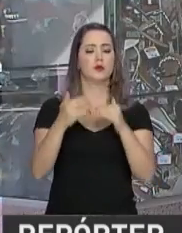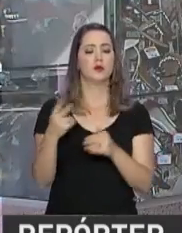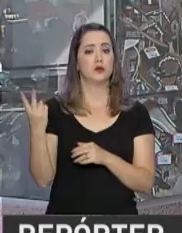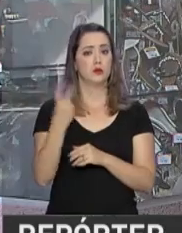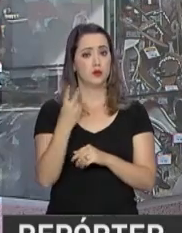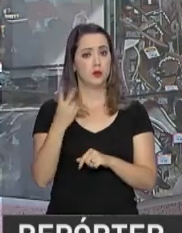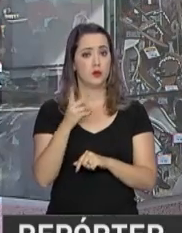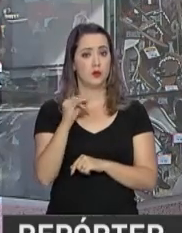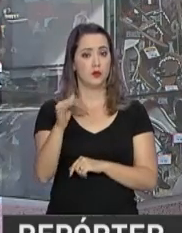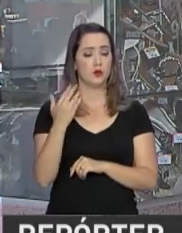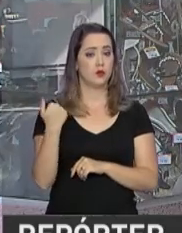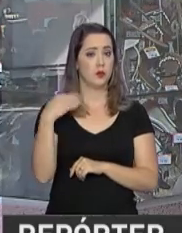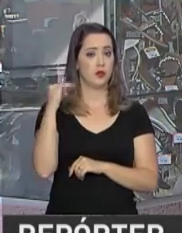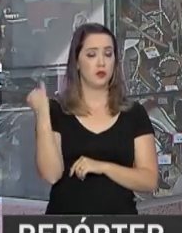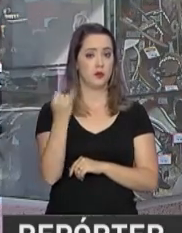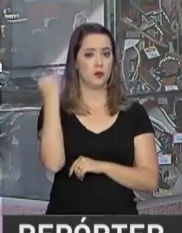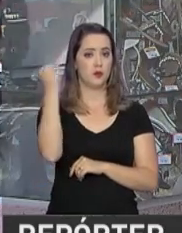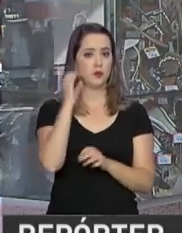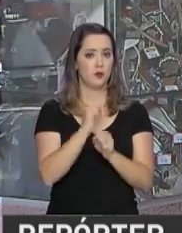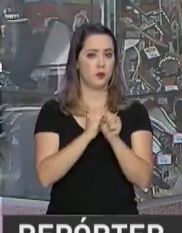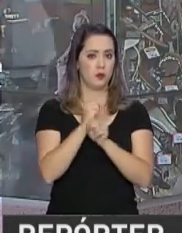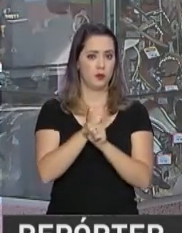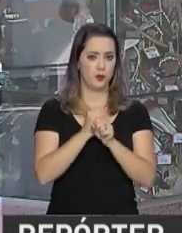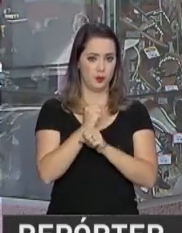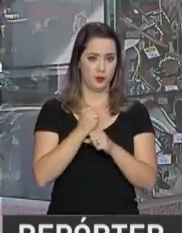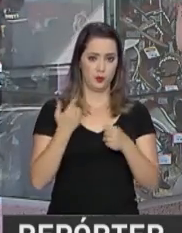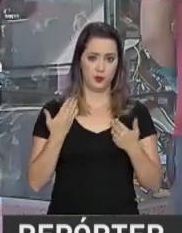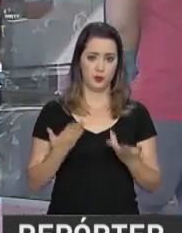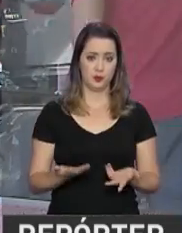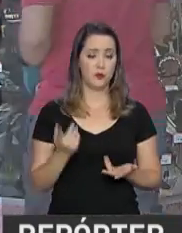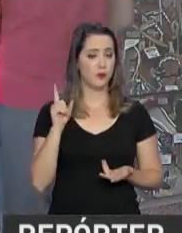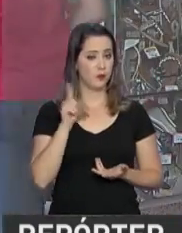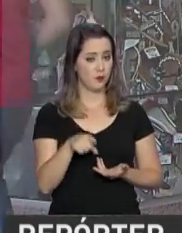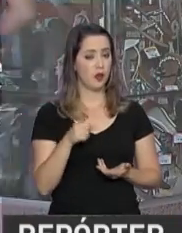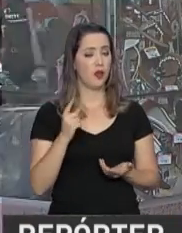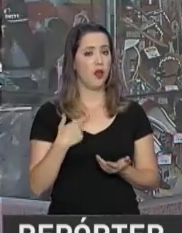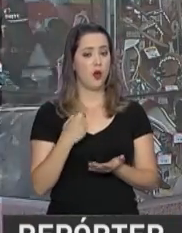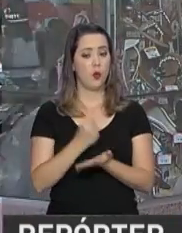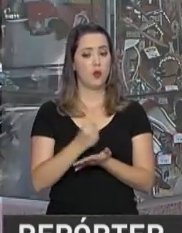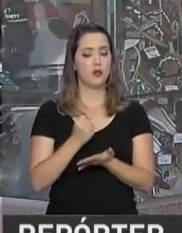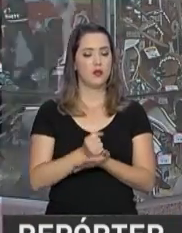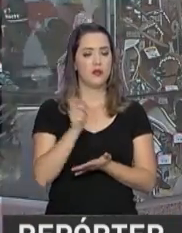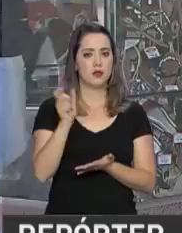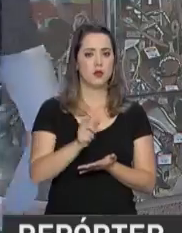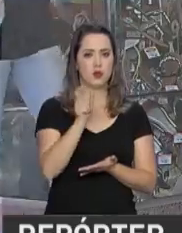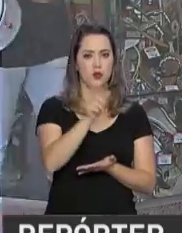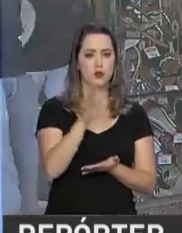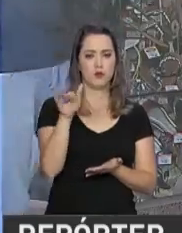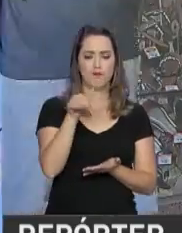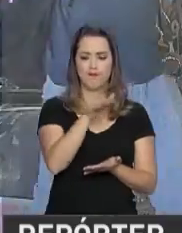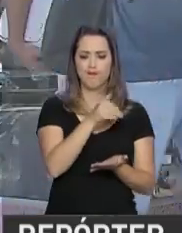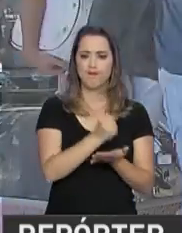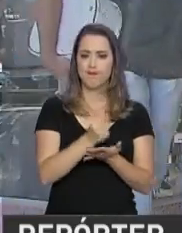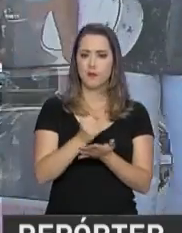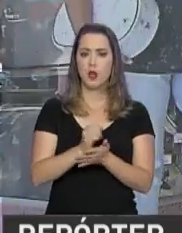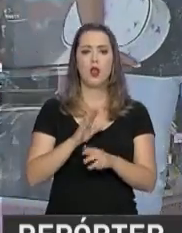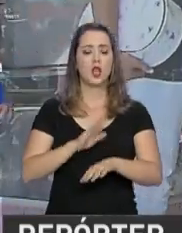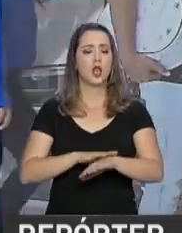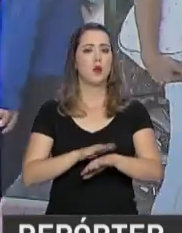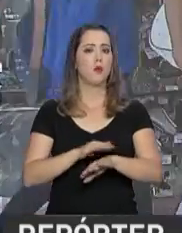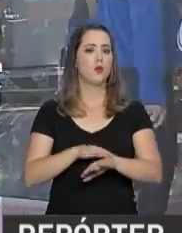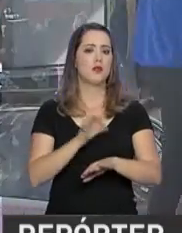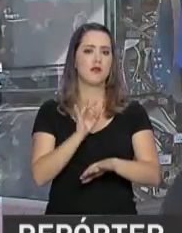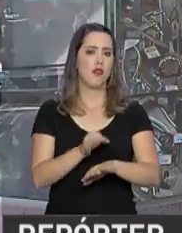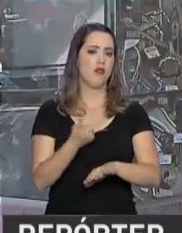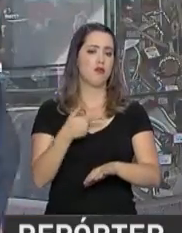segunda data comemorativa mais importante do varejo nacional a contratação de trabalhadores temporários pelo setor deve